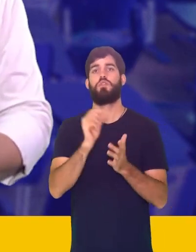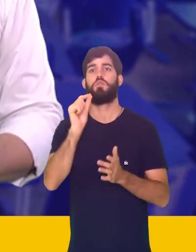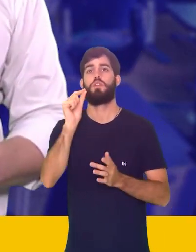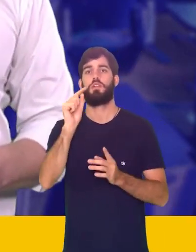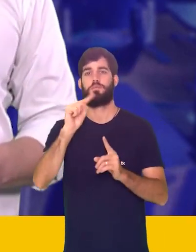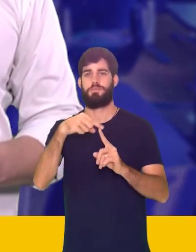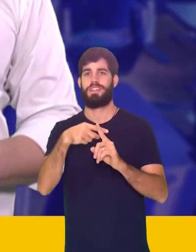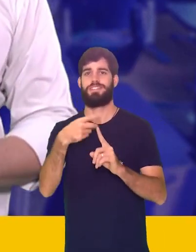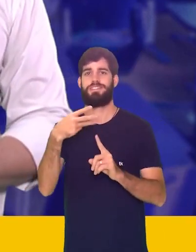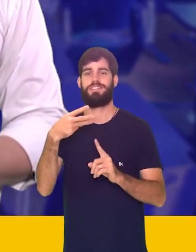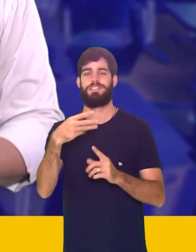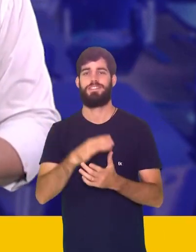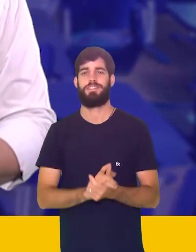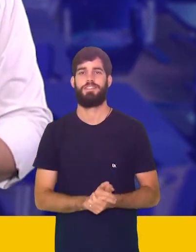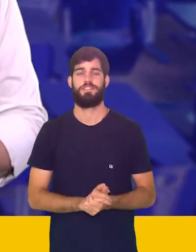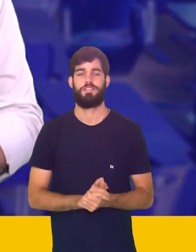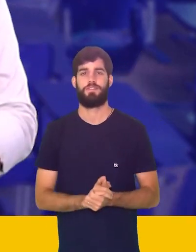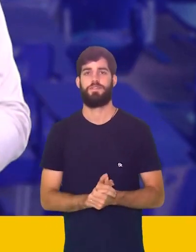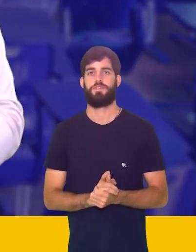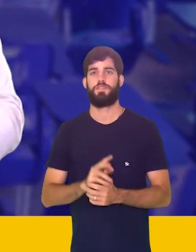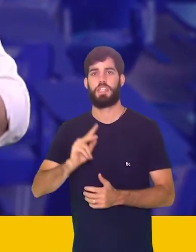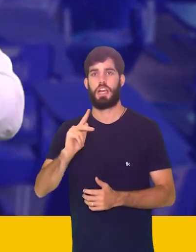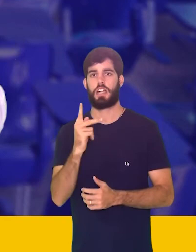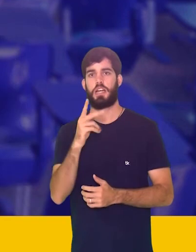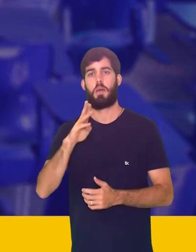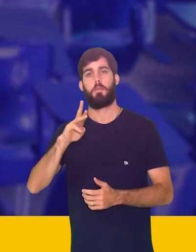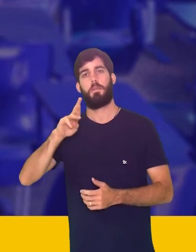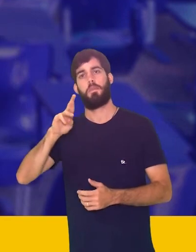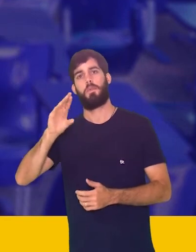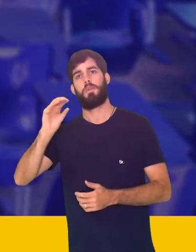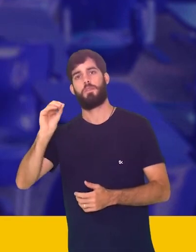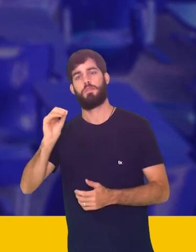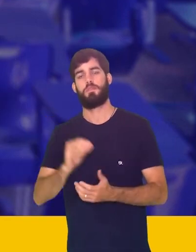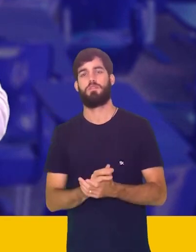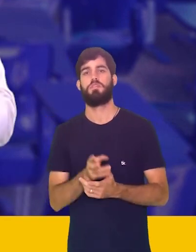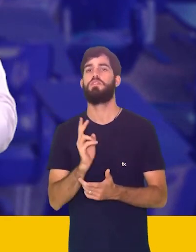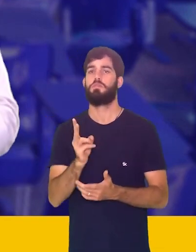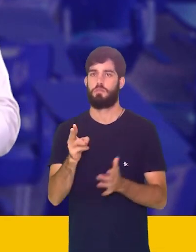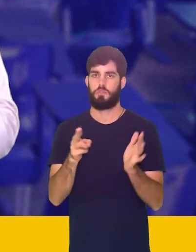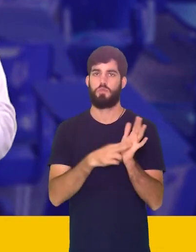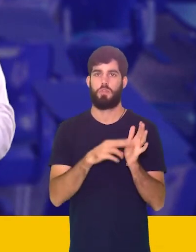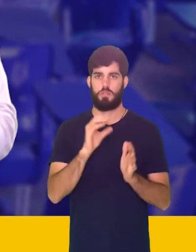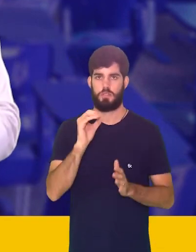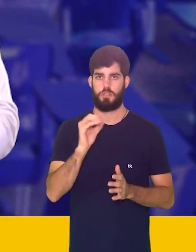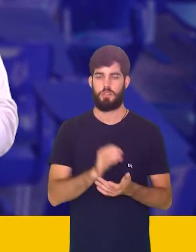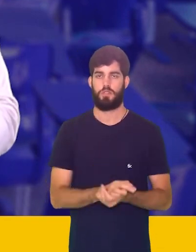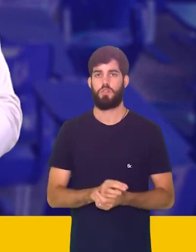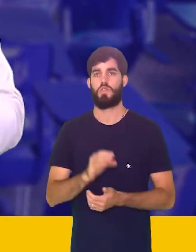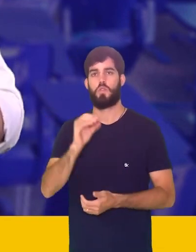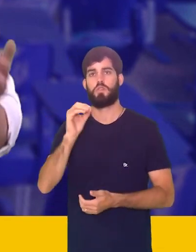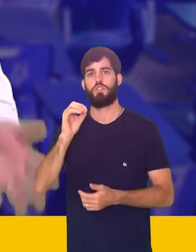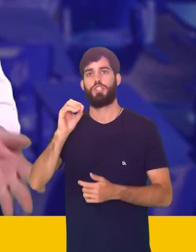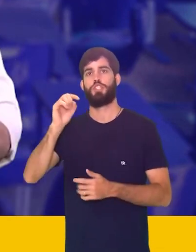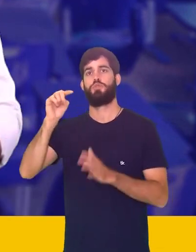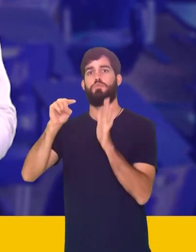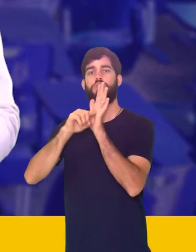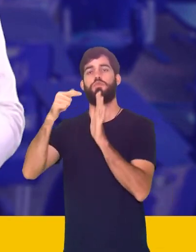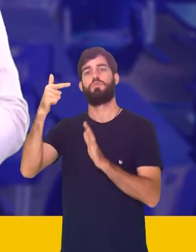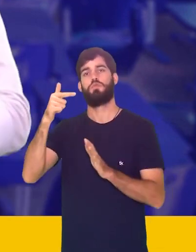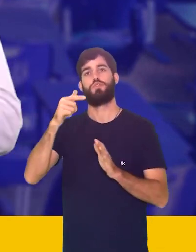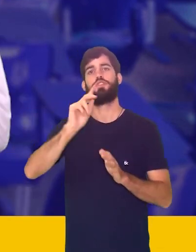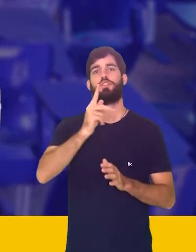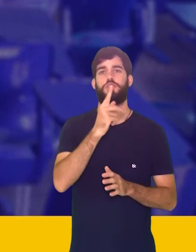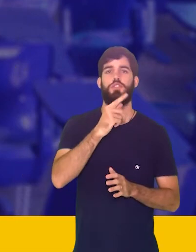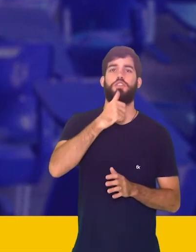embaixo. O ácido hipobromoso, que é o HBrO, iguala também a 0. Se o oxigênio é menos 2 e o hidrogênio é mais